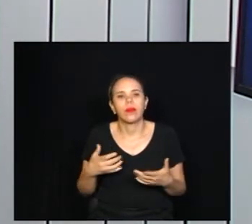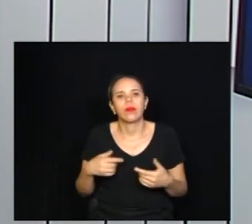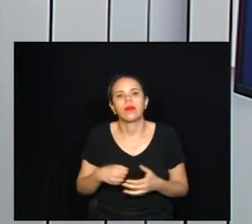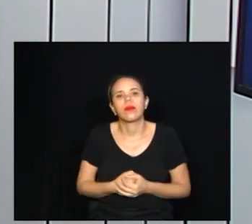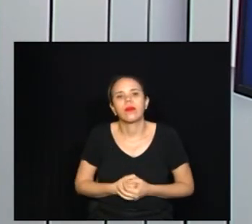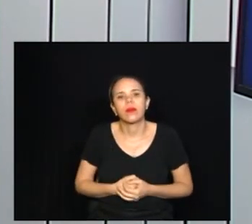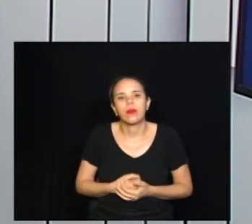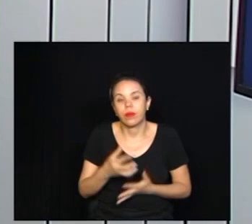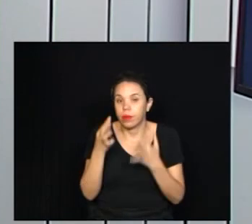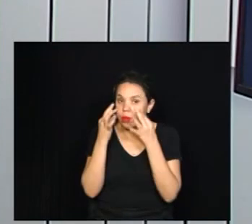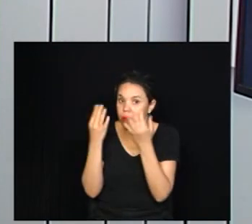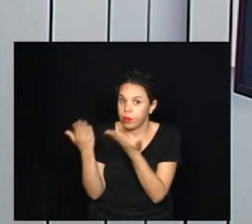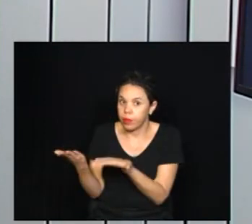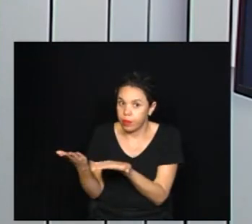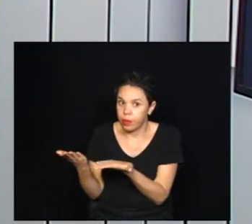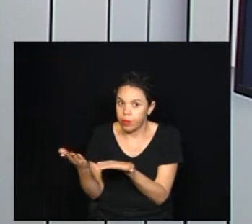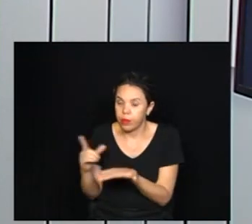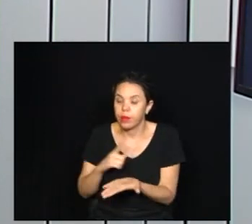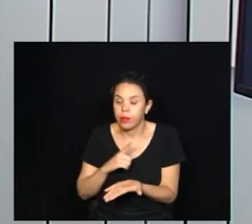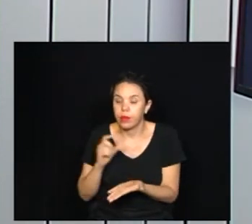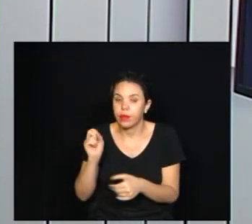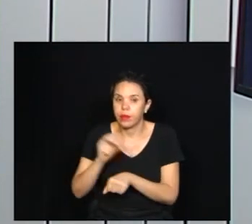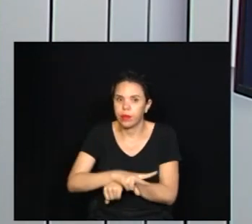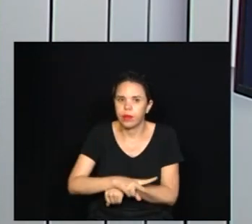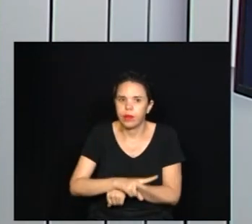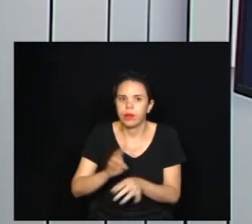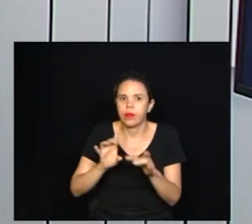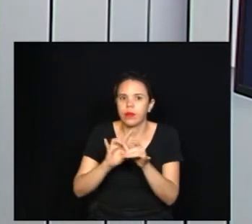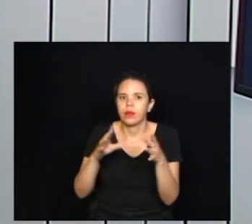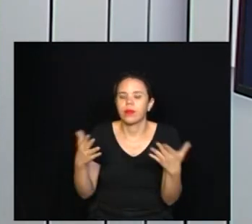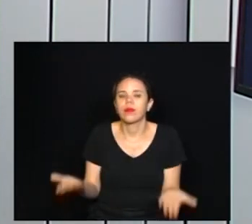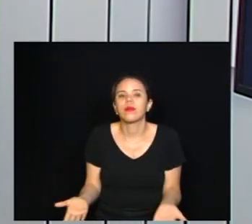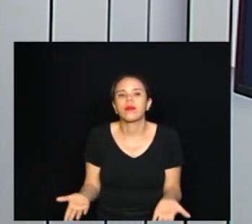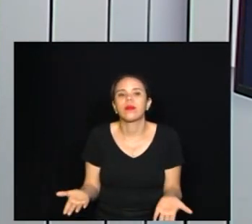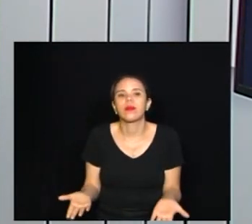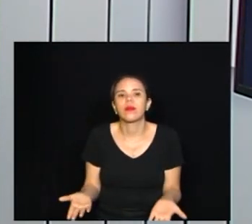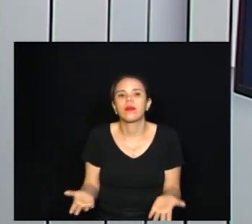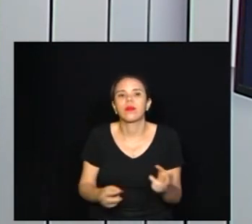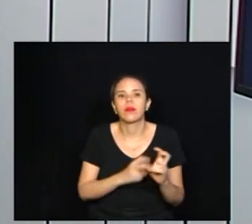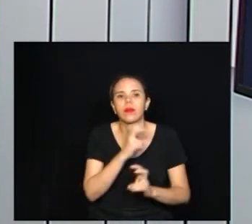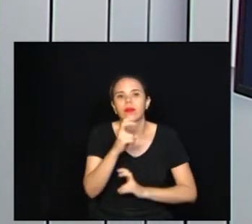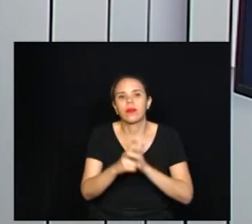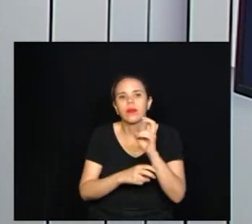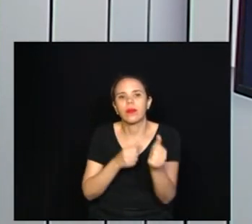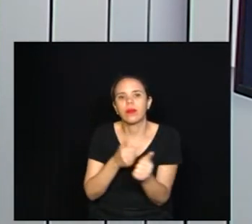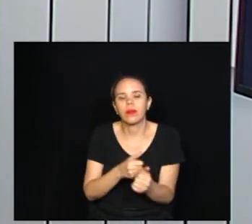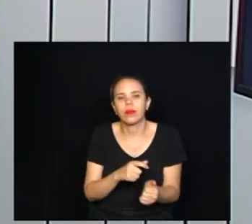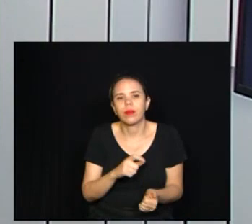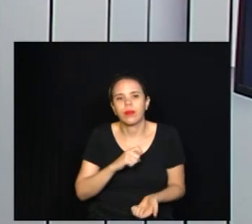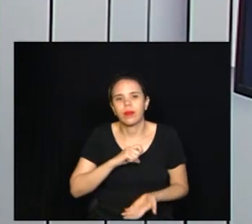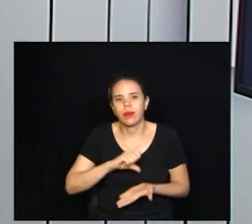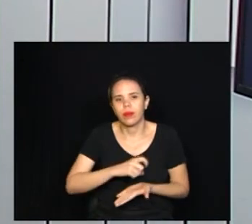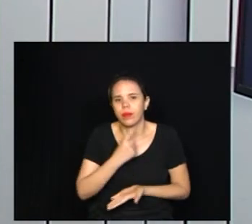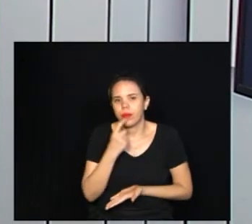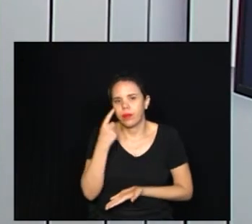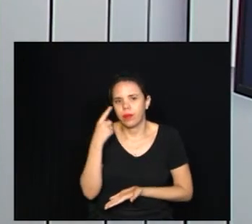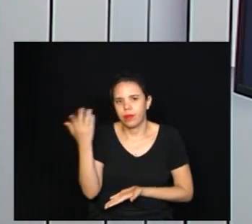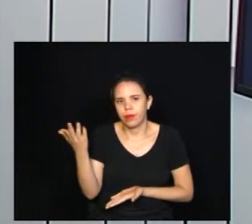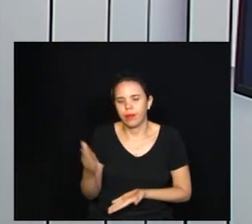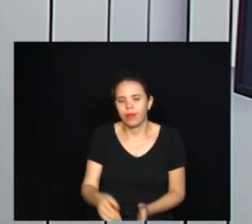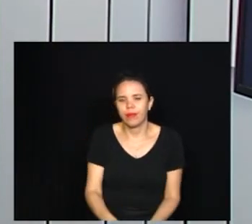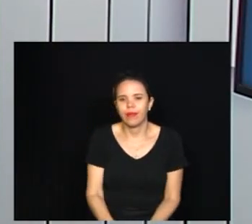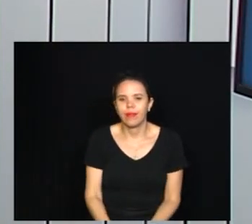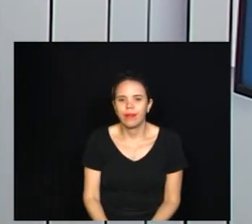trabalho, preste atenção, porque tem vagas disponíveis para um parque de diversões aqui na região de Campinas. Confira